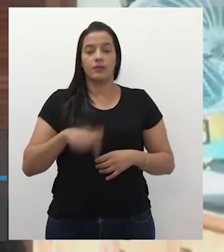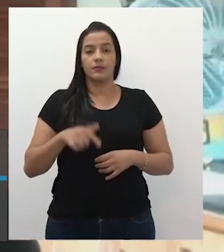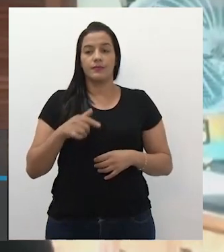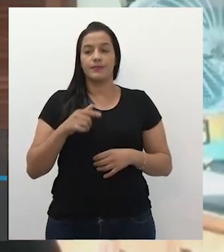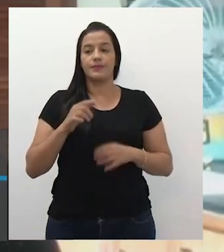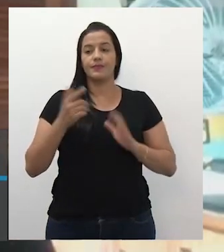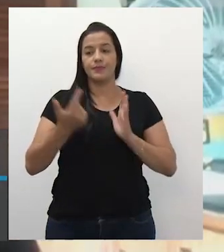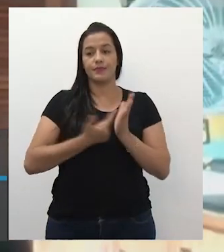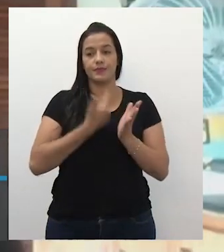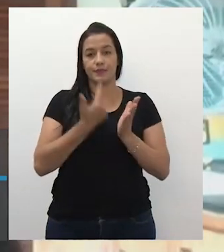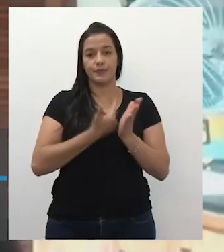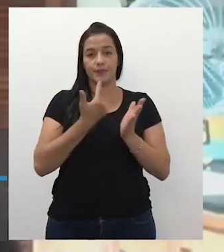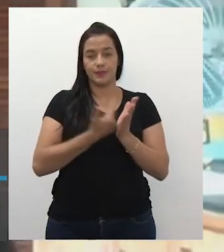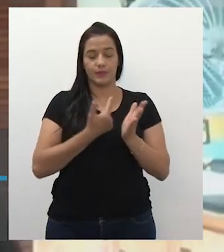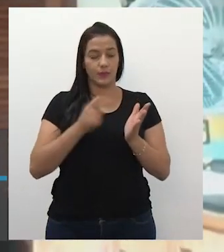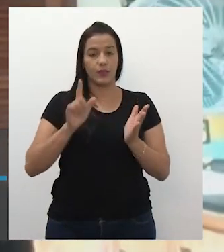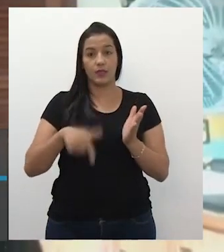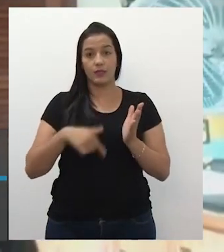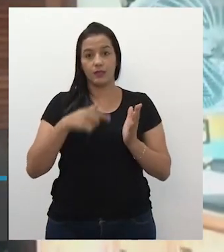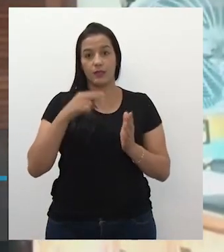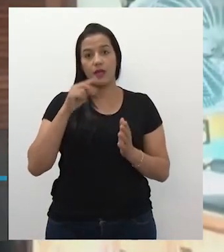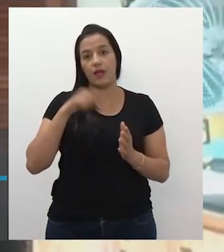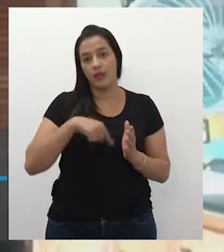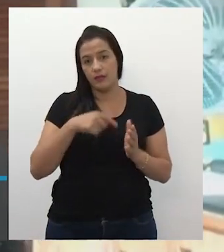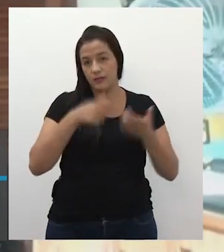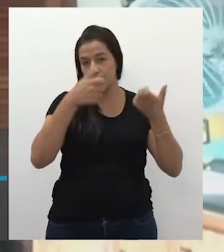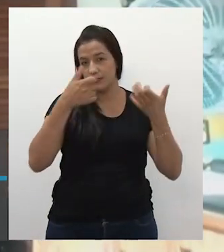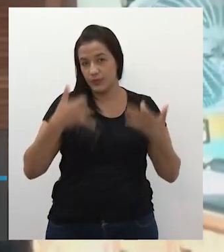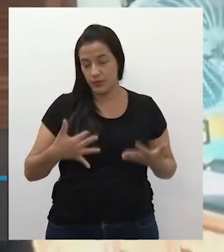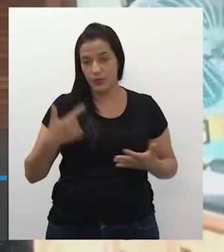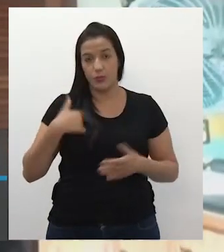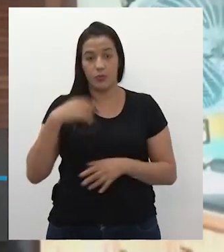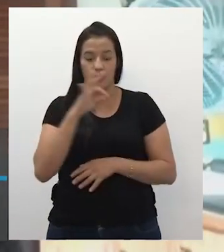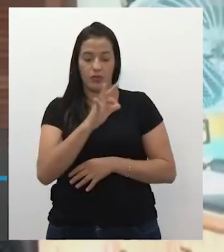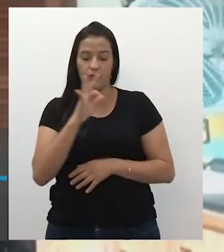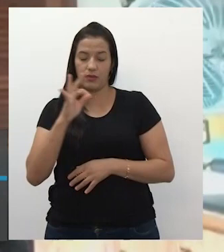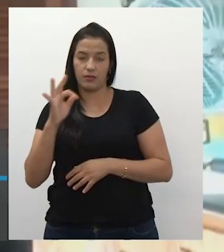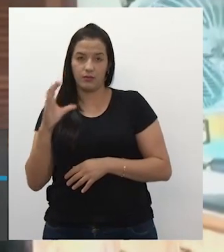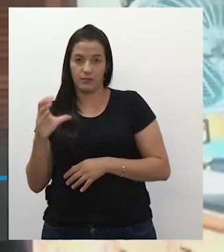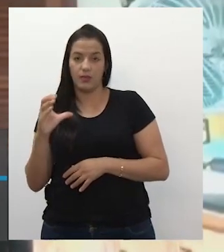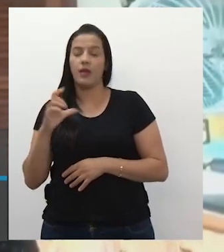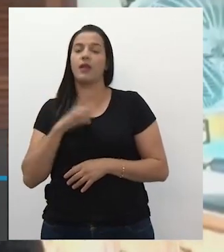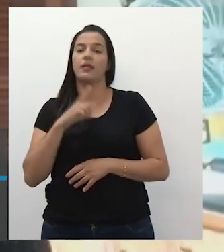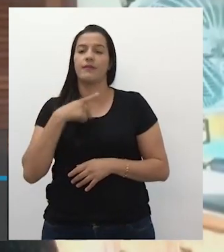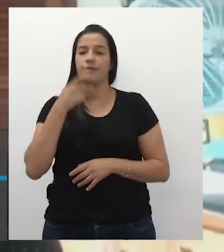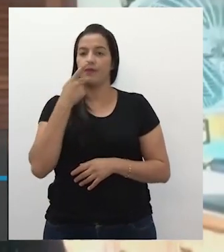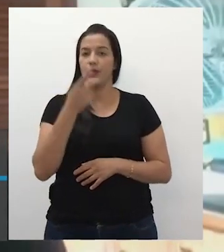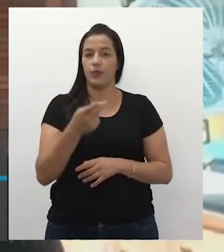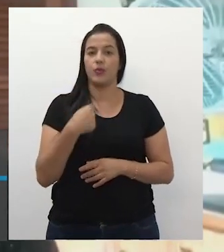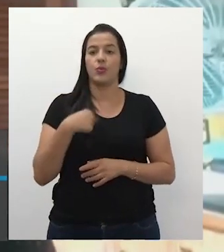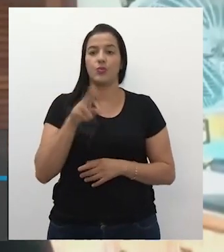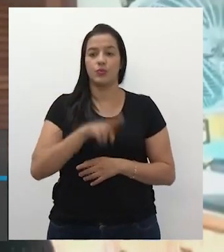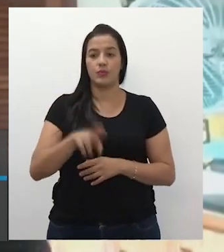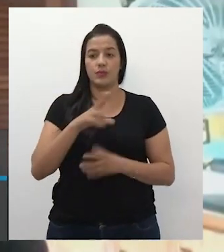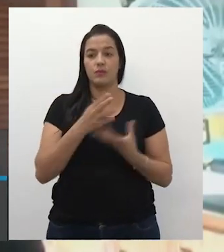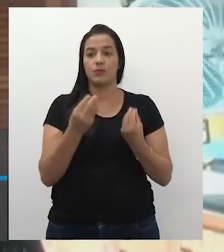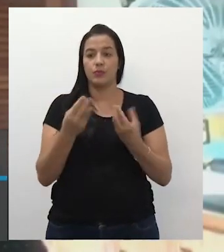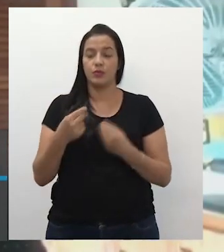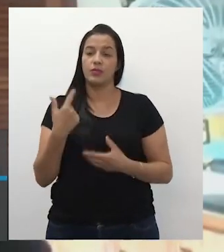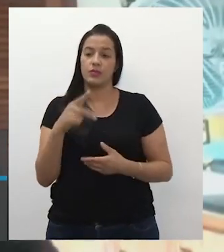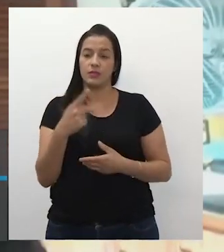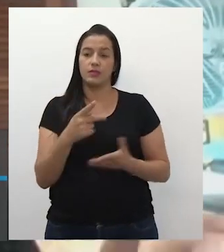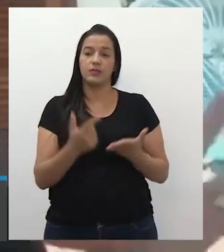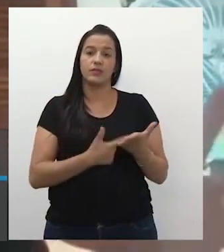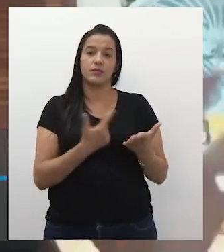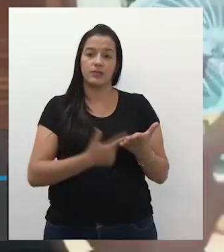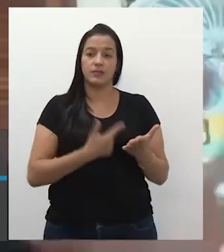meu TCC da minha primeira pós, eu usei muito esse livro, sabe, professor? Mas hoje nós temos